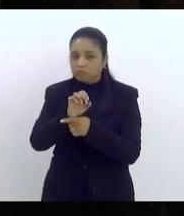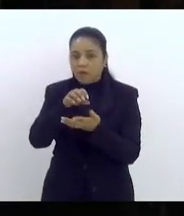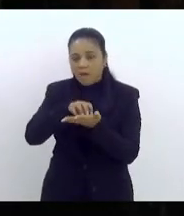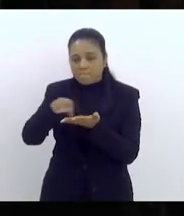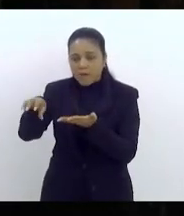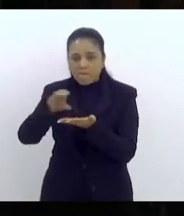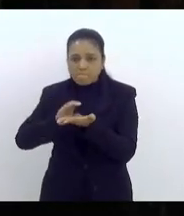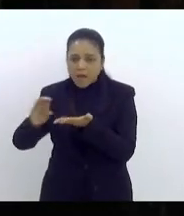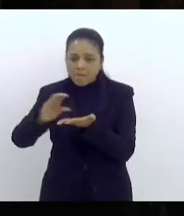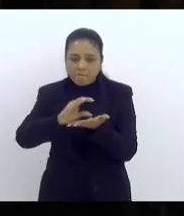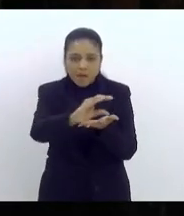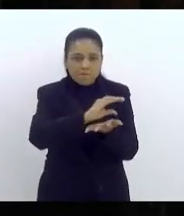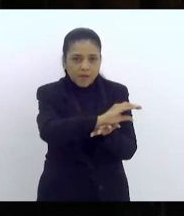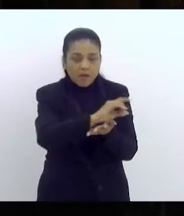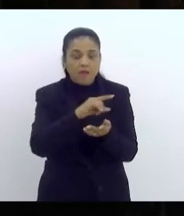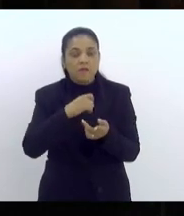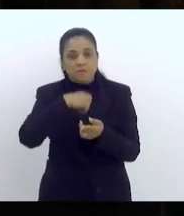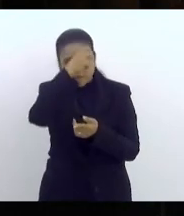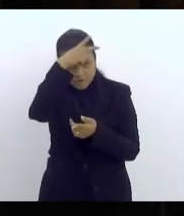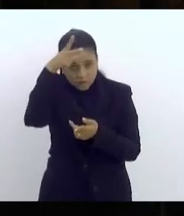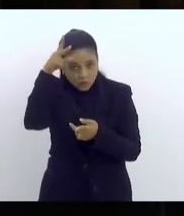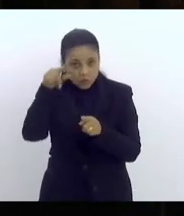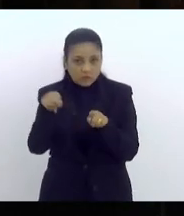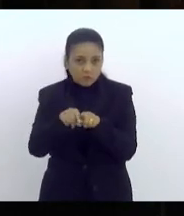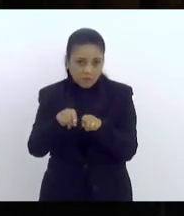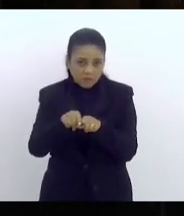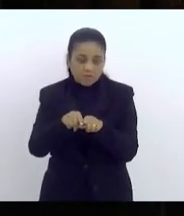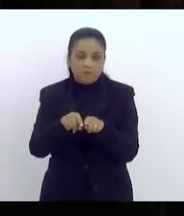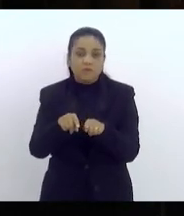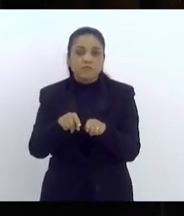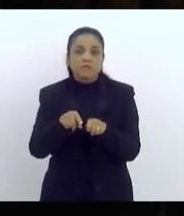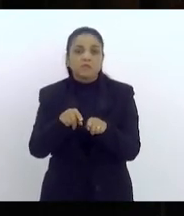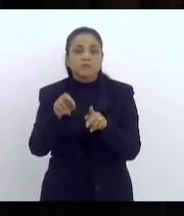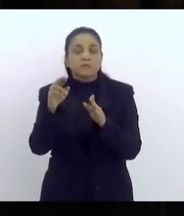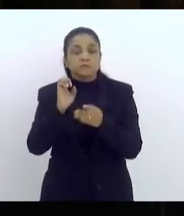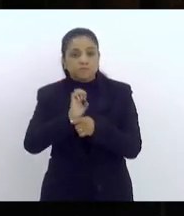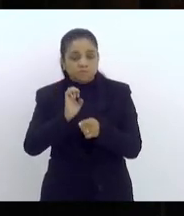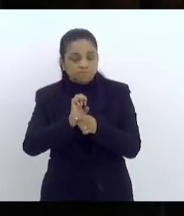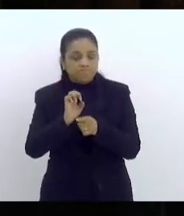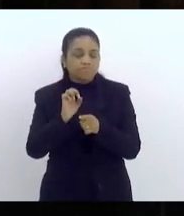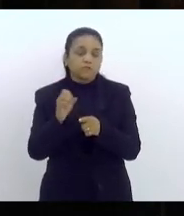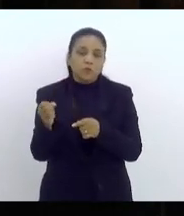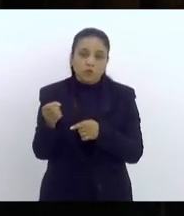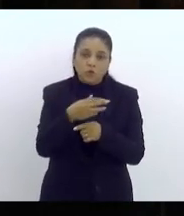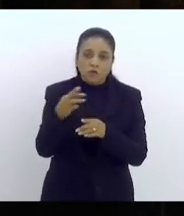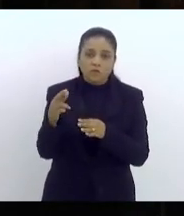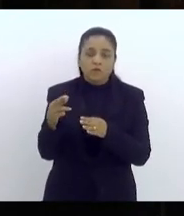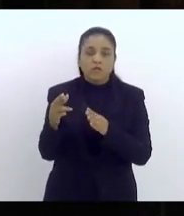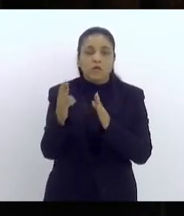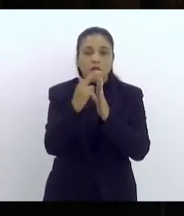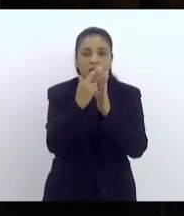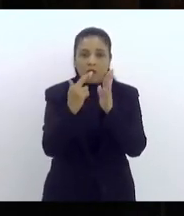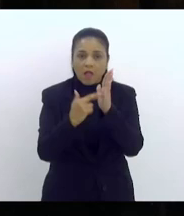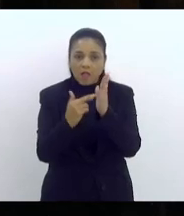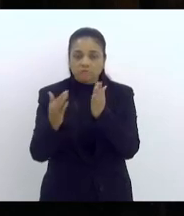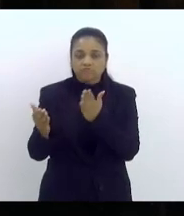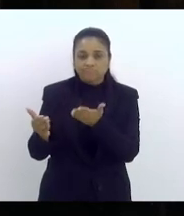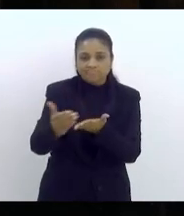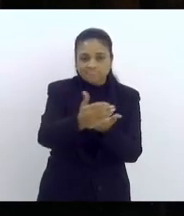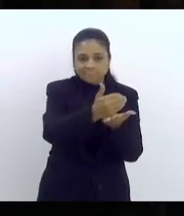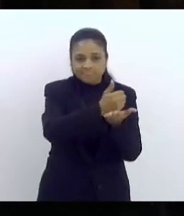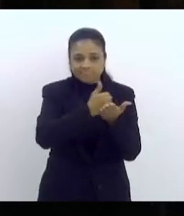o Estado do Rio de Janeiro precisa discutir também um novo regime de recuperação fiscal e esse momento virá em 2024